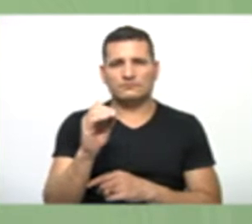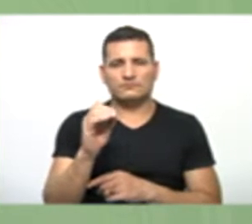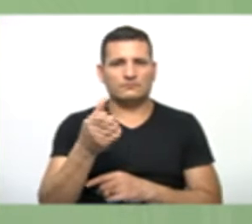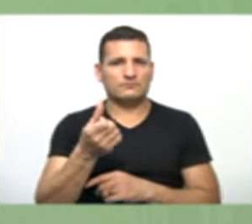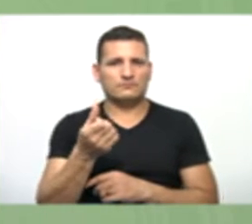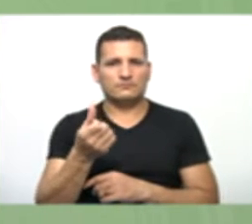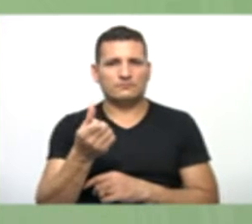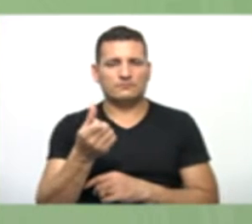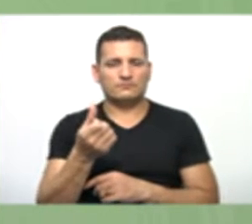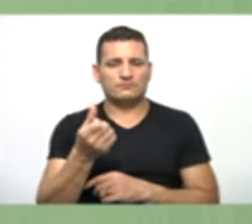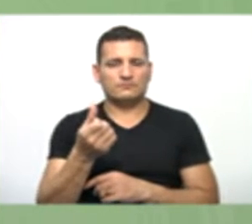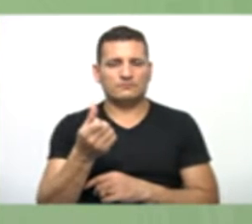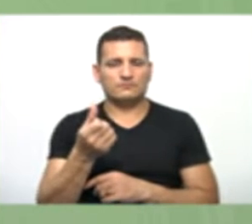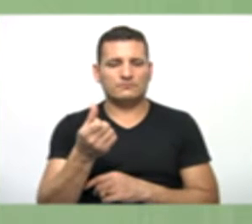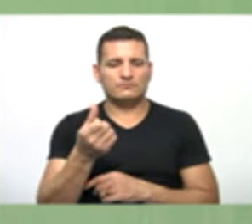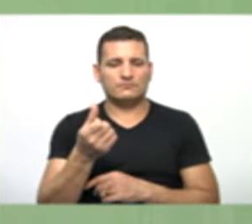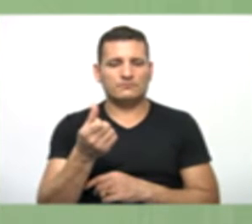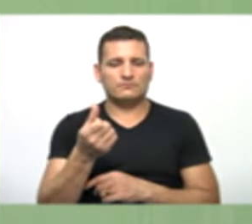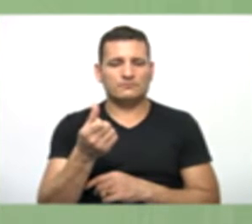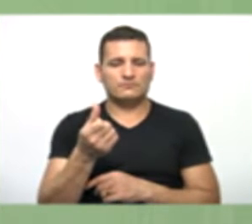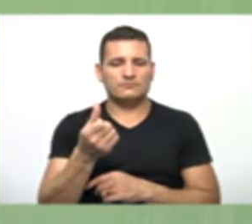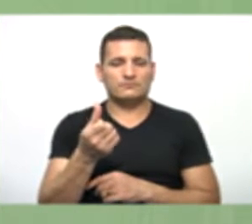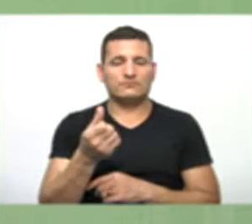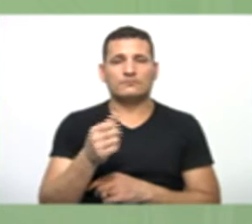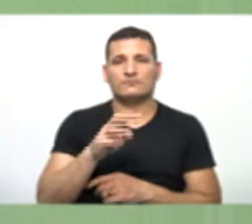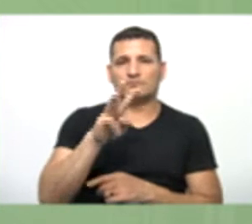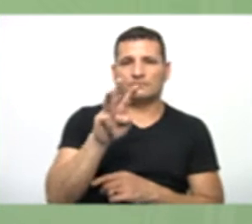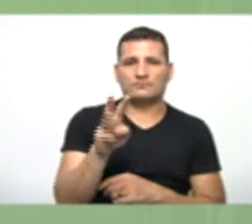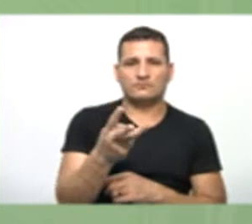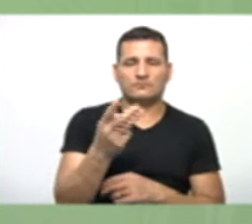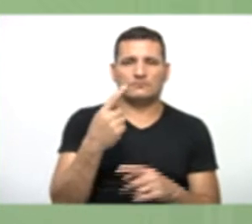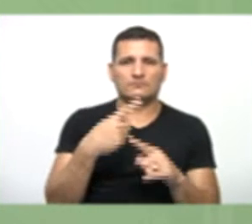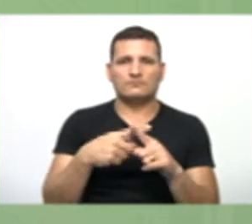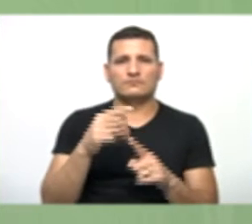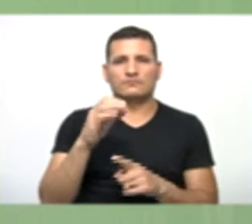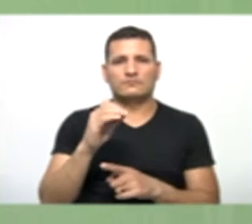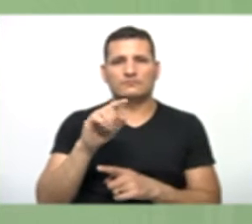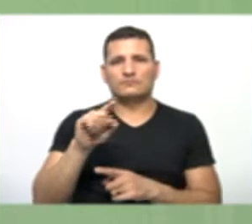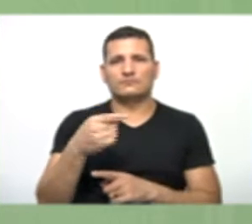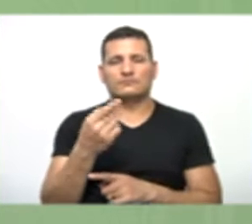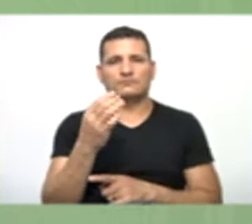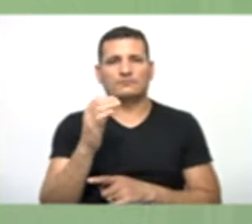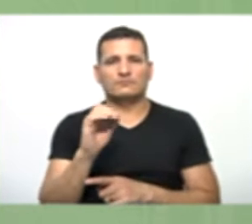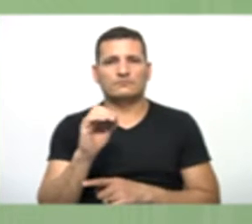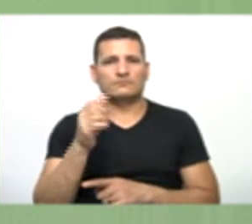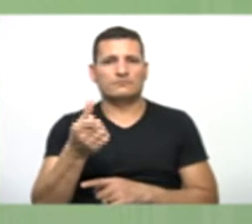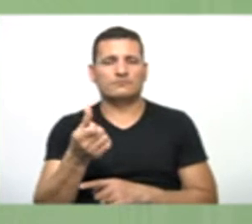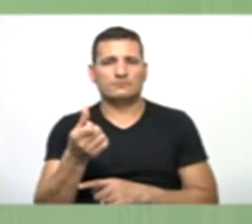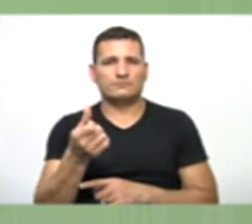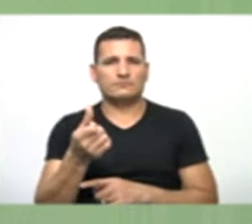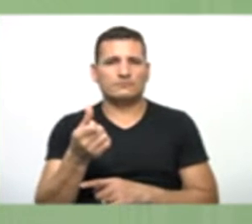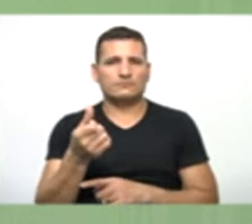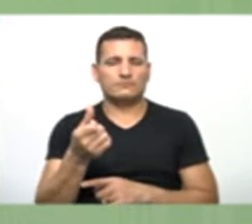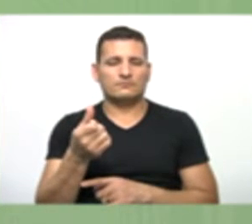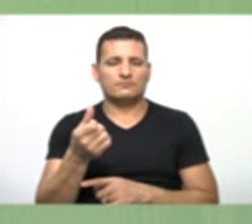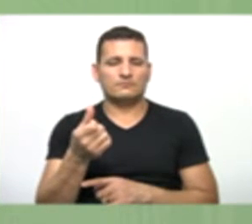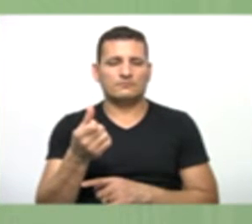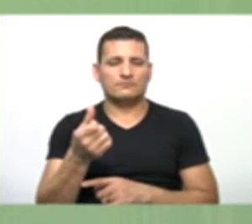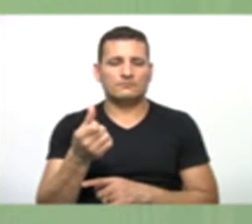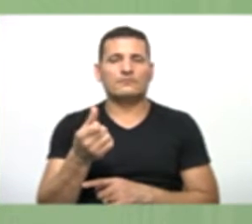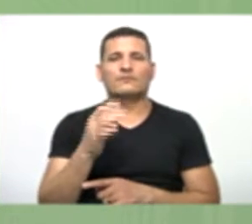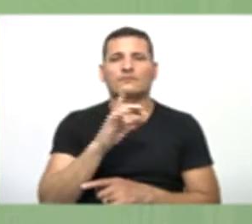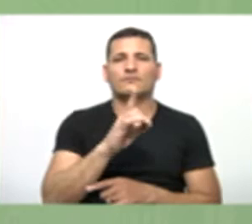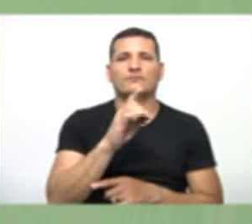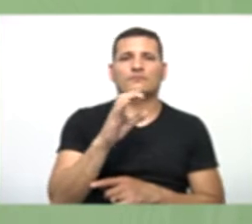0,06. E aí, multiplicar 3.000 vezes 0,06, quanto que vai dar essa conta, Rafael?